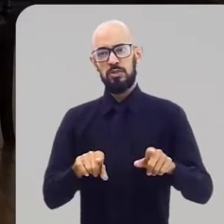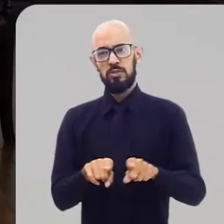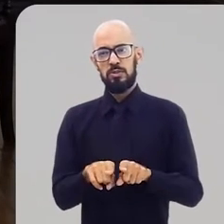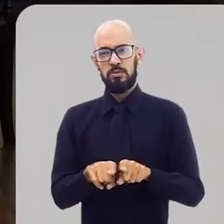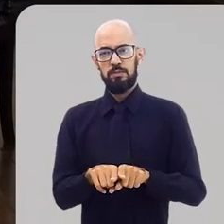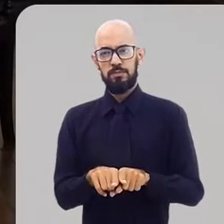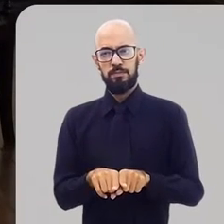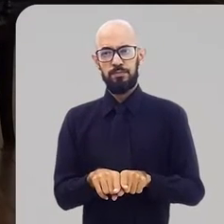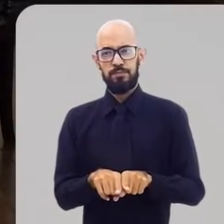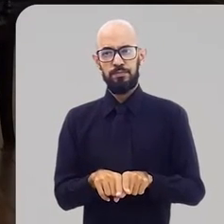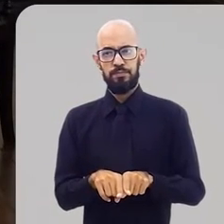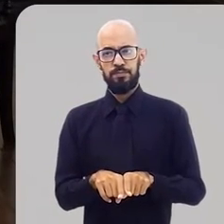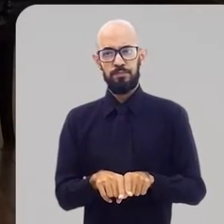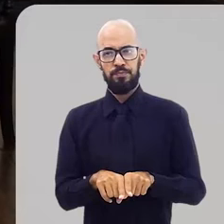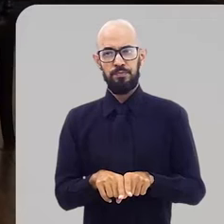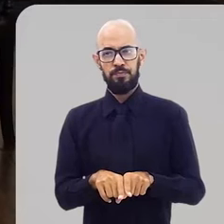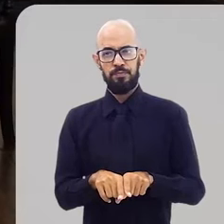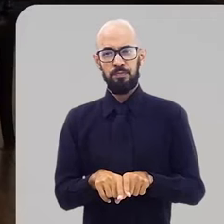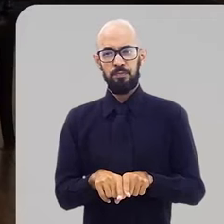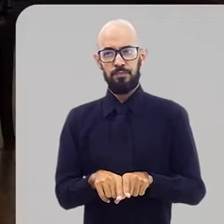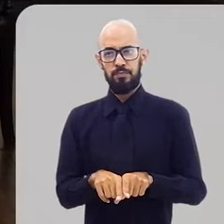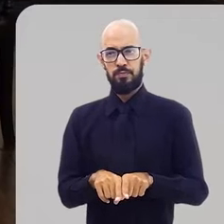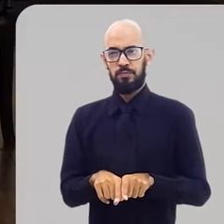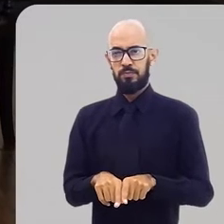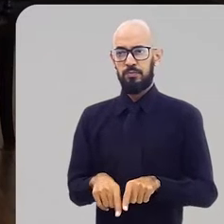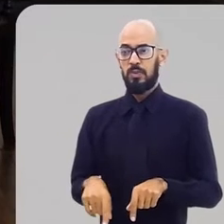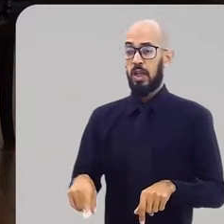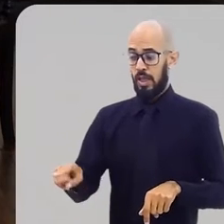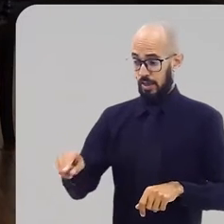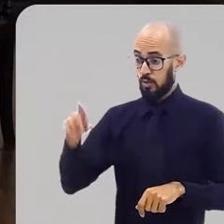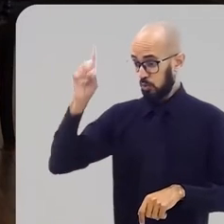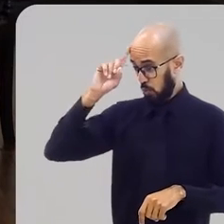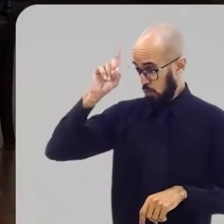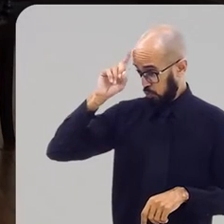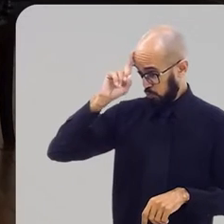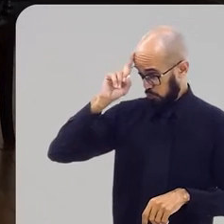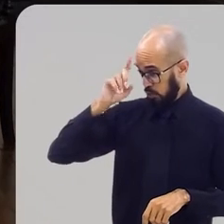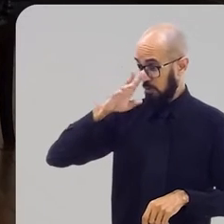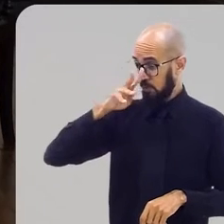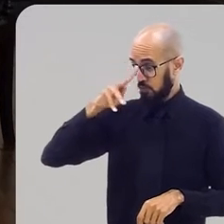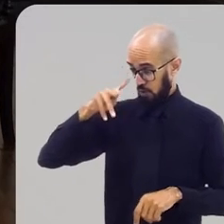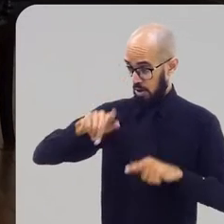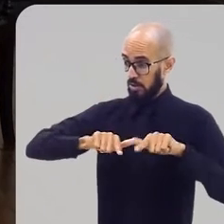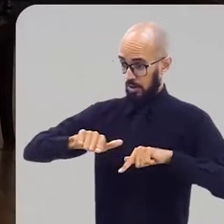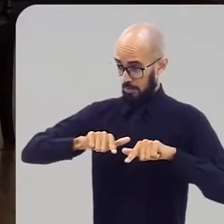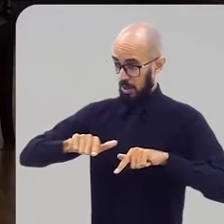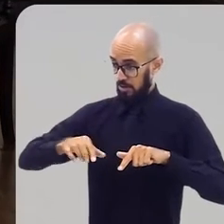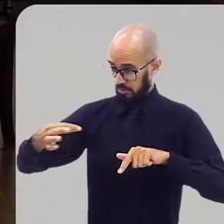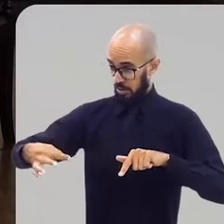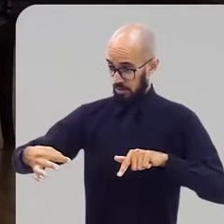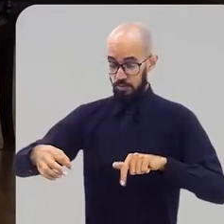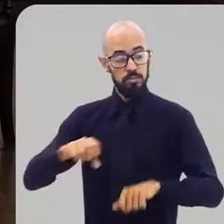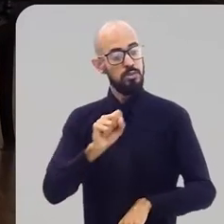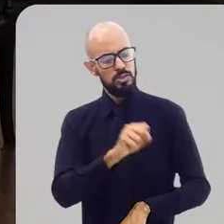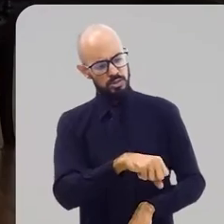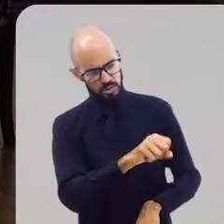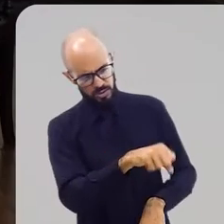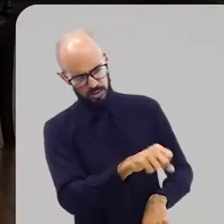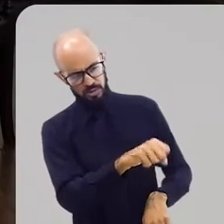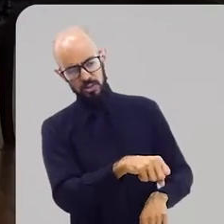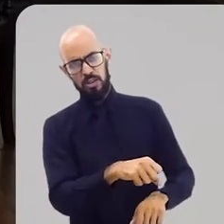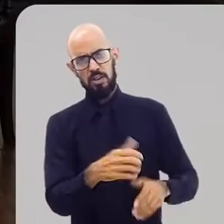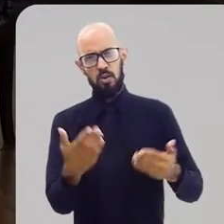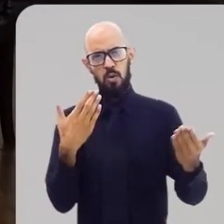às vezes oi e ela é intensa sem intensa morno eu